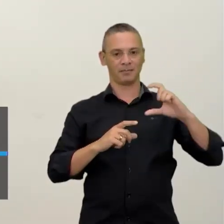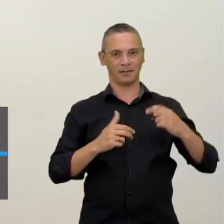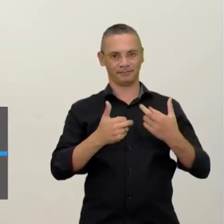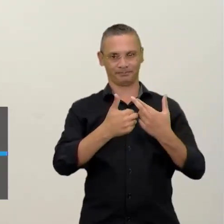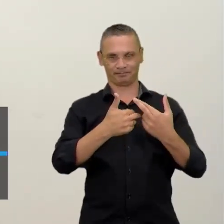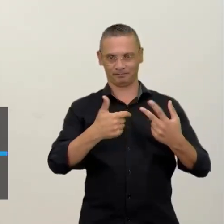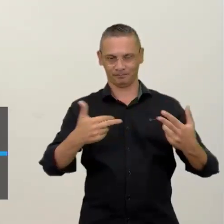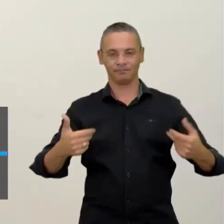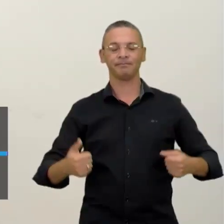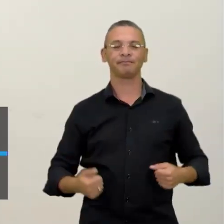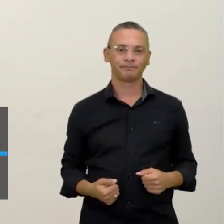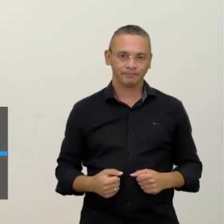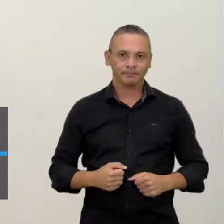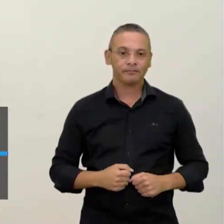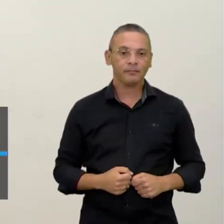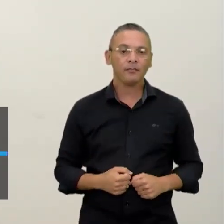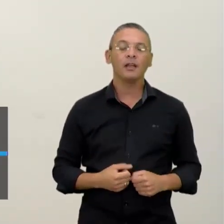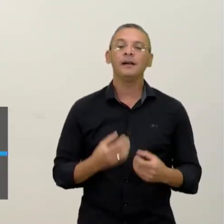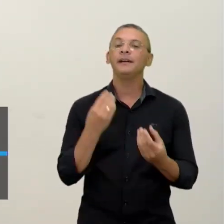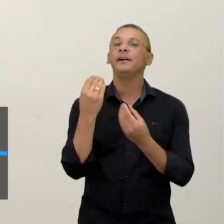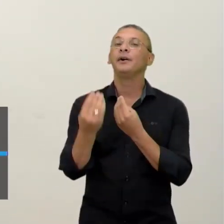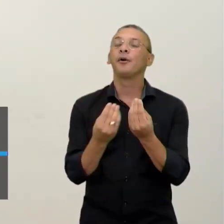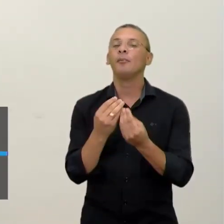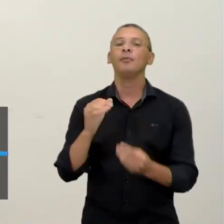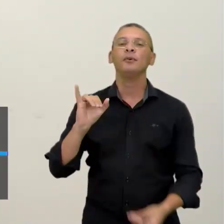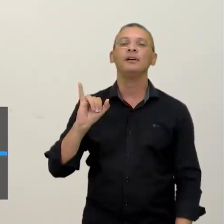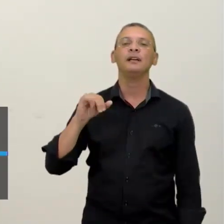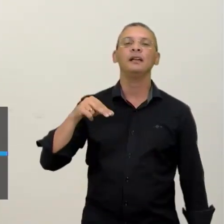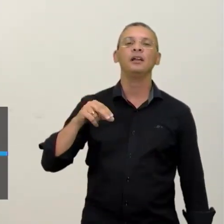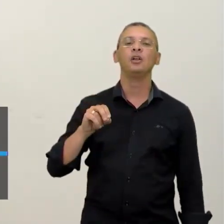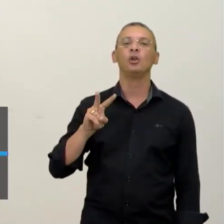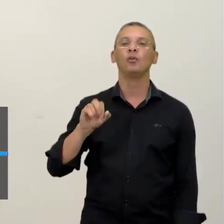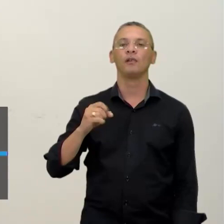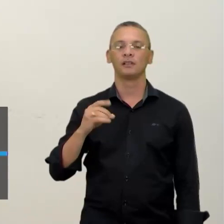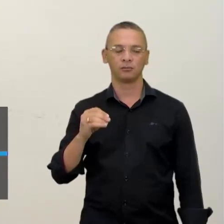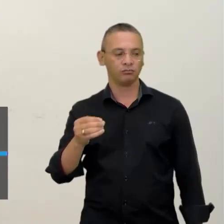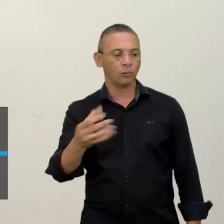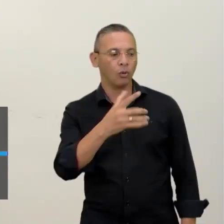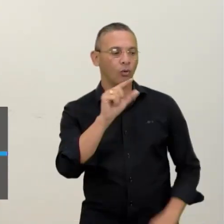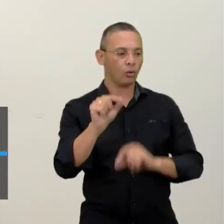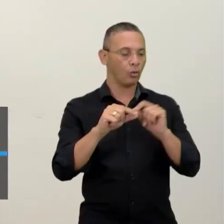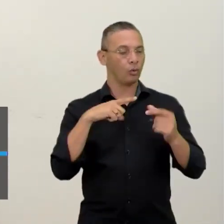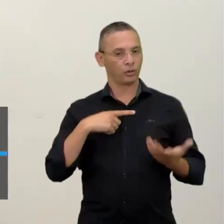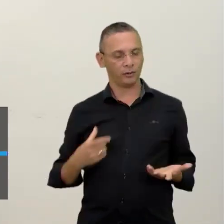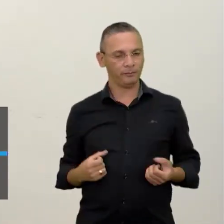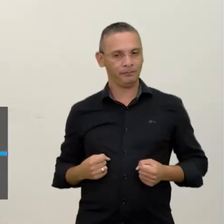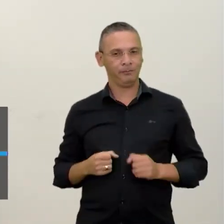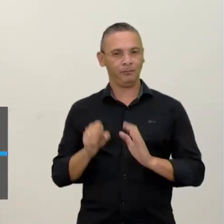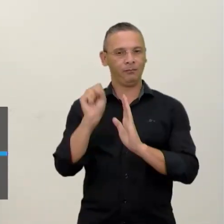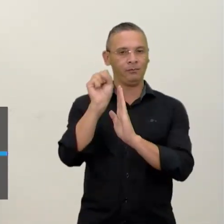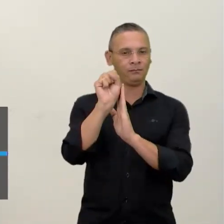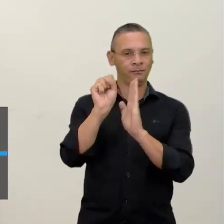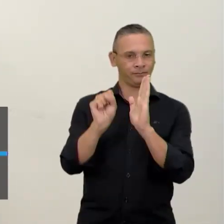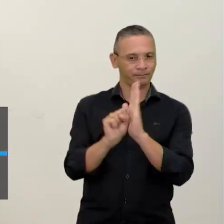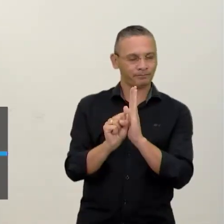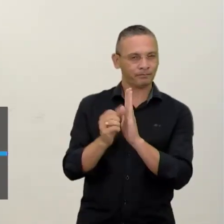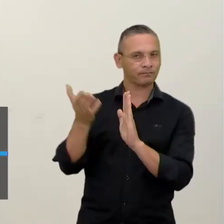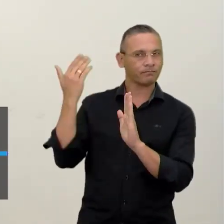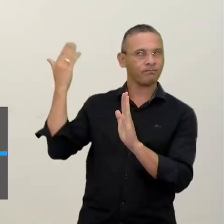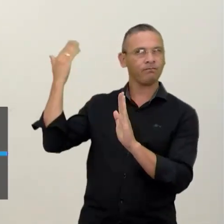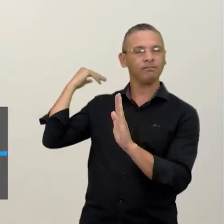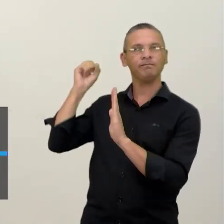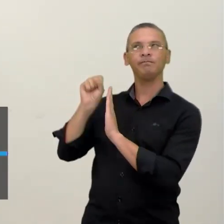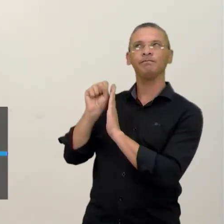outras coisas. Certo? Onde vem a inovação? A inovação é no Brasil,